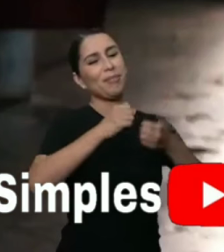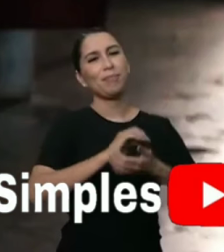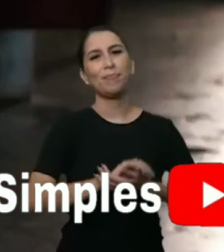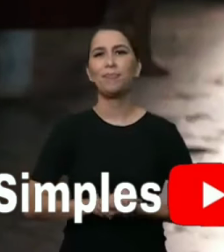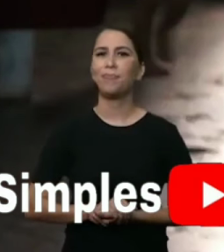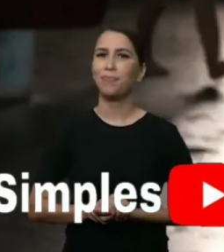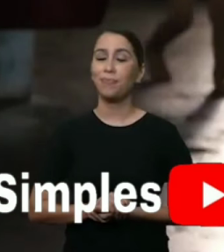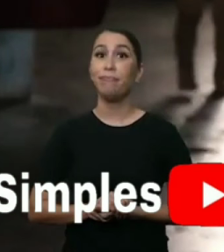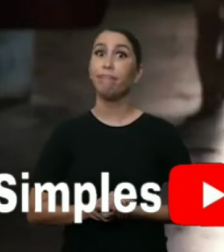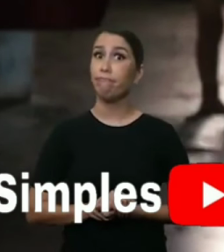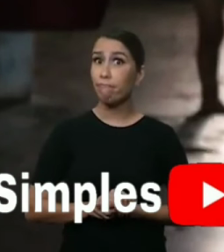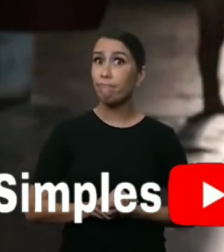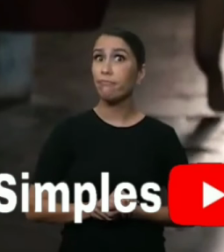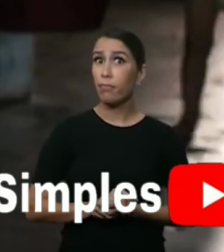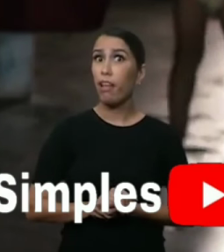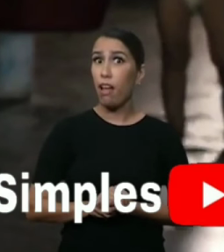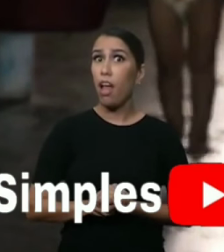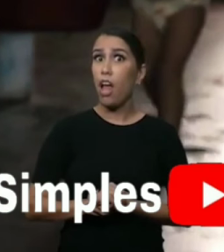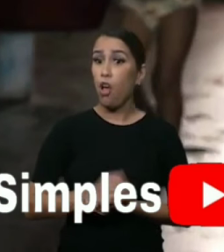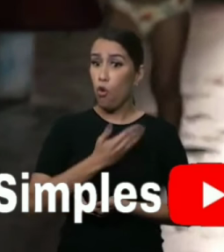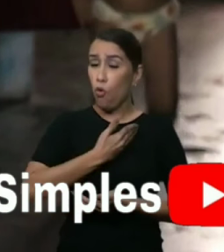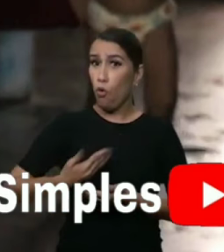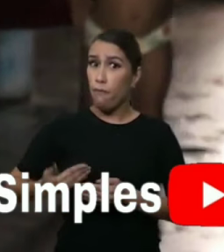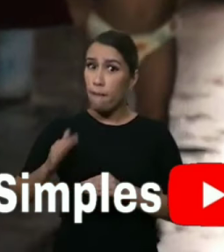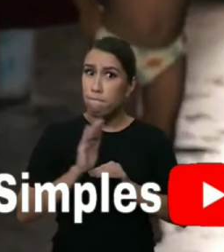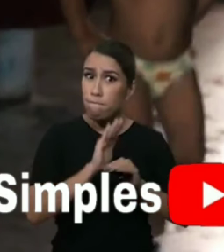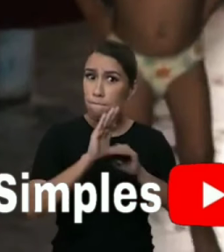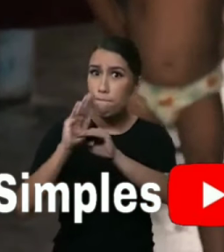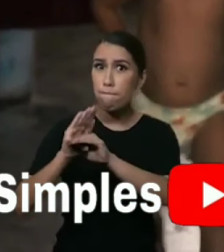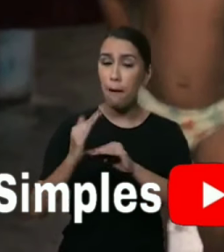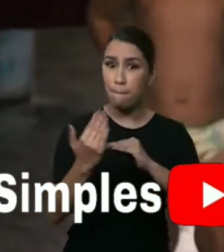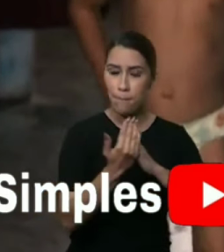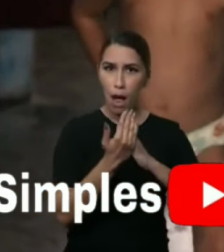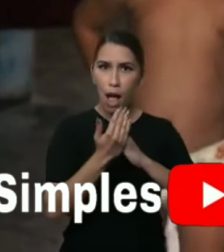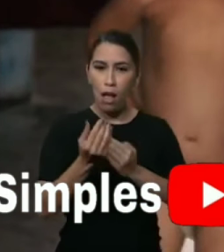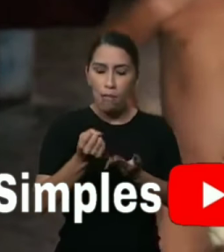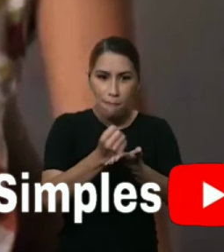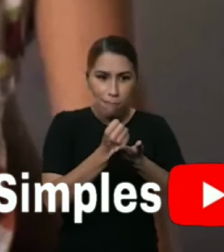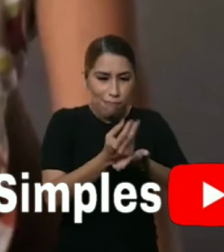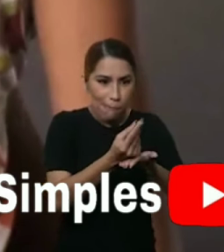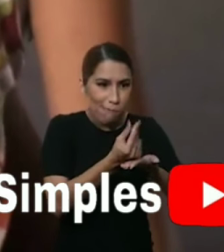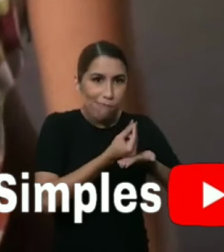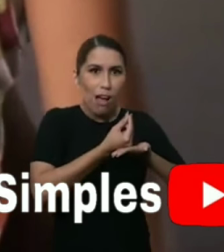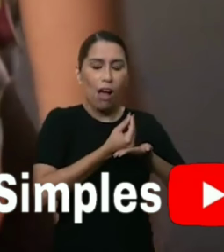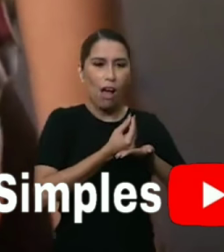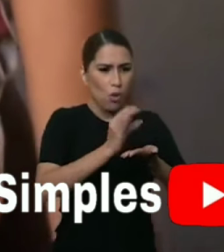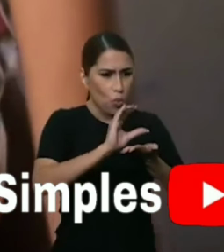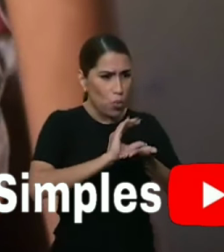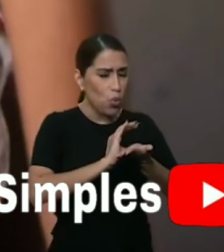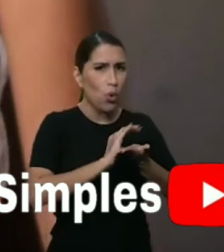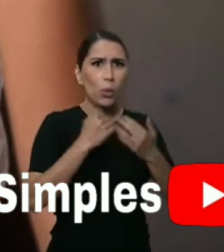Pois, depois que chegou esse dinheiro, se viu muito, porque chegou na hora que a pessoa mais precisava.